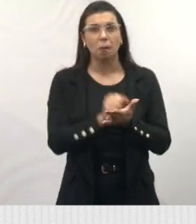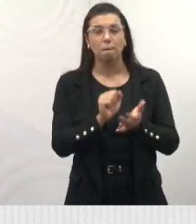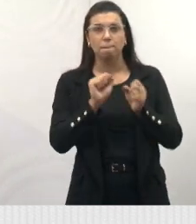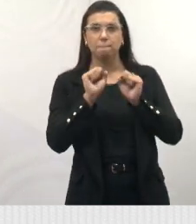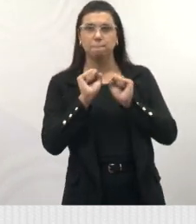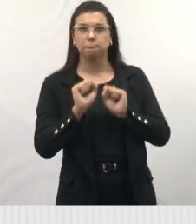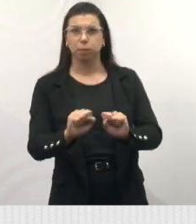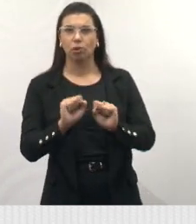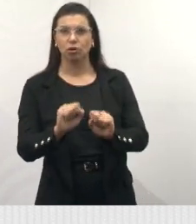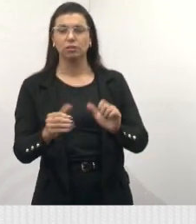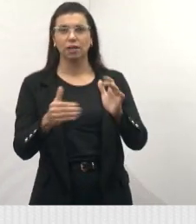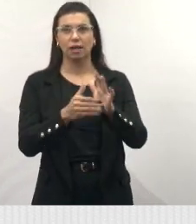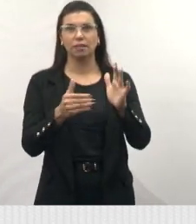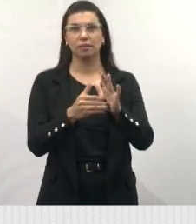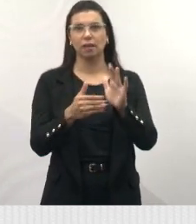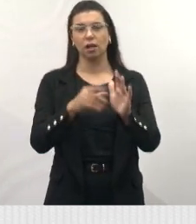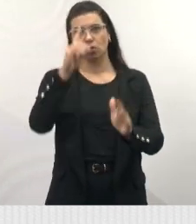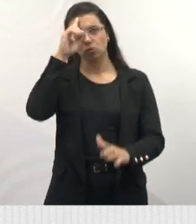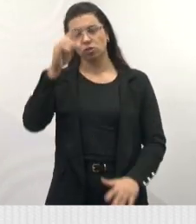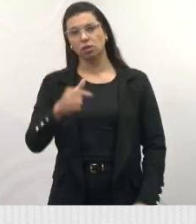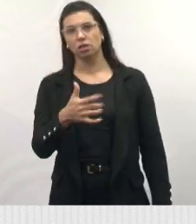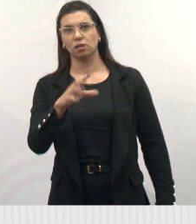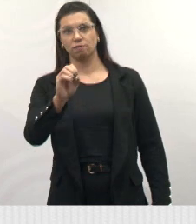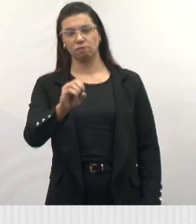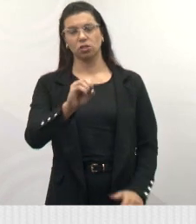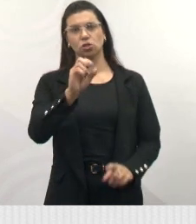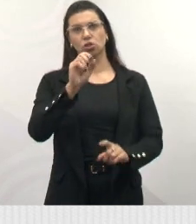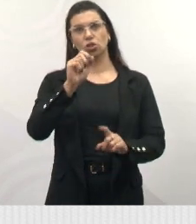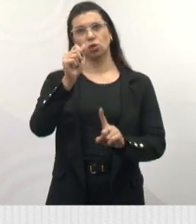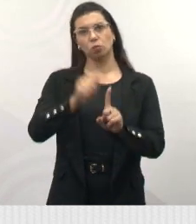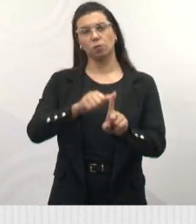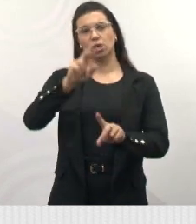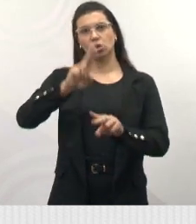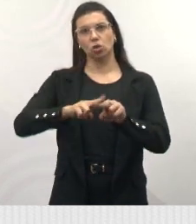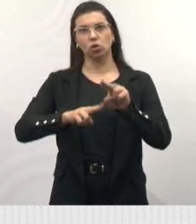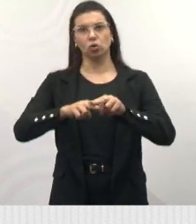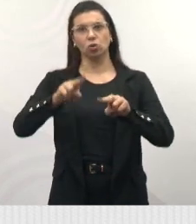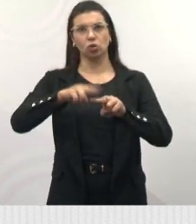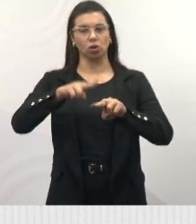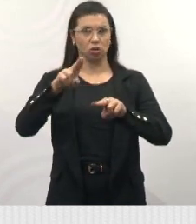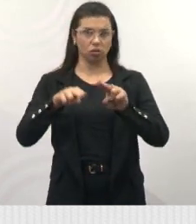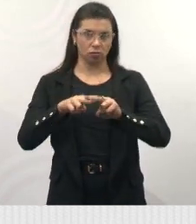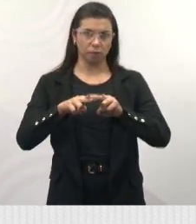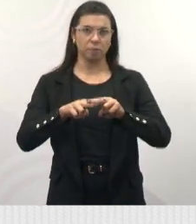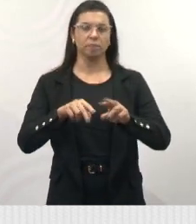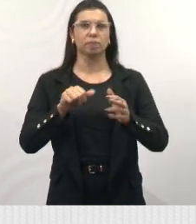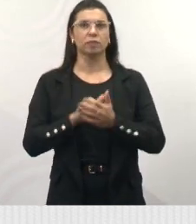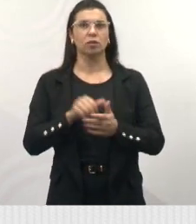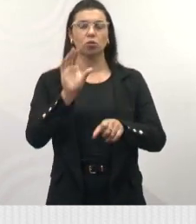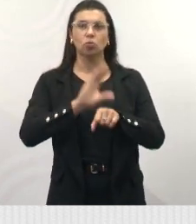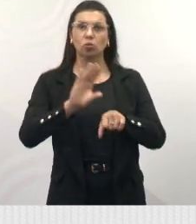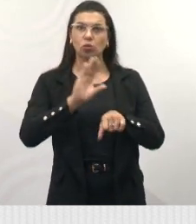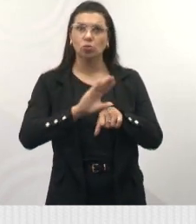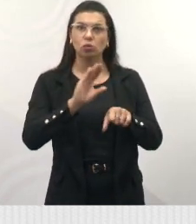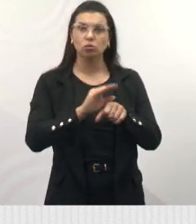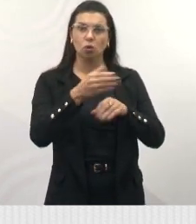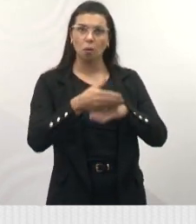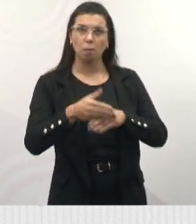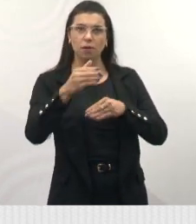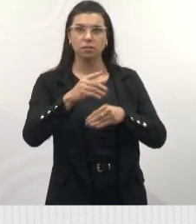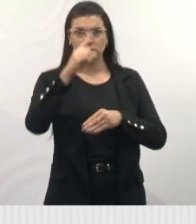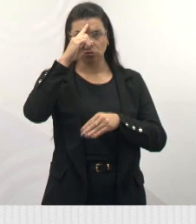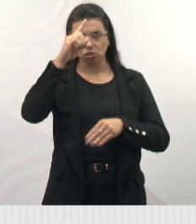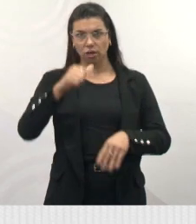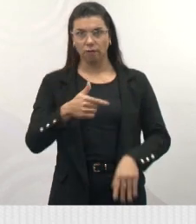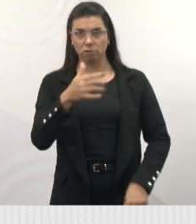ser realizadas até o dia 20 de junho. Então, 20 próximo aí. E o curso tem início dia